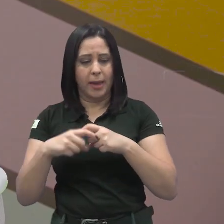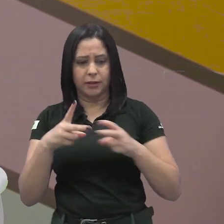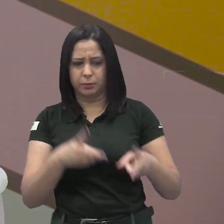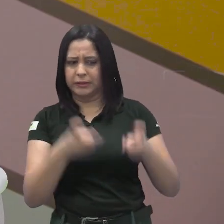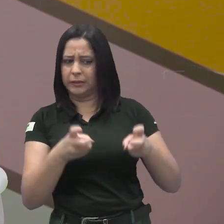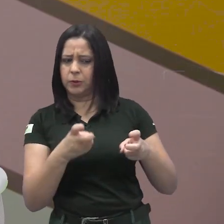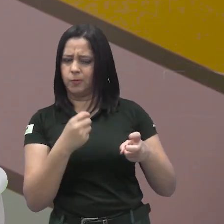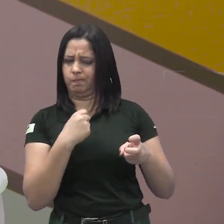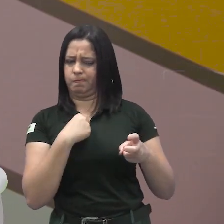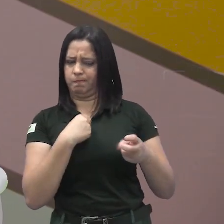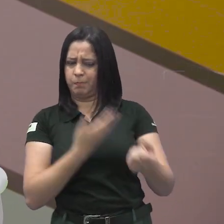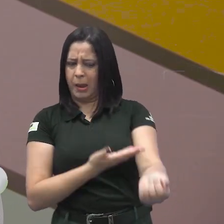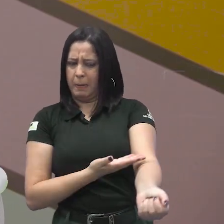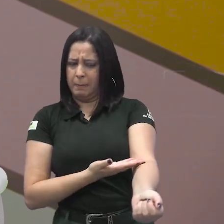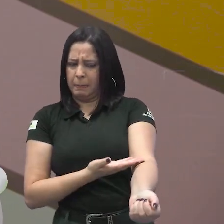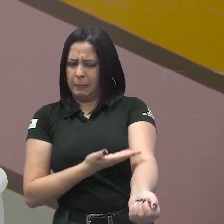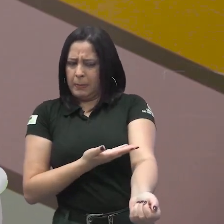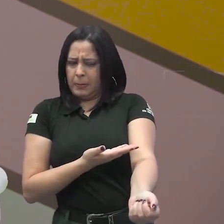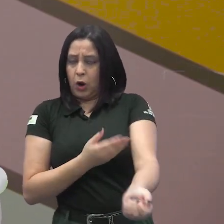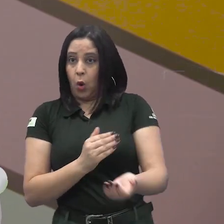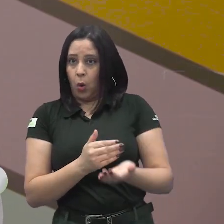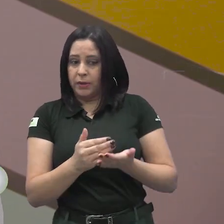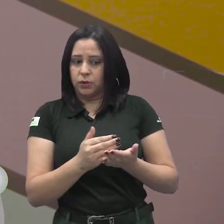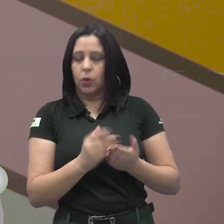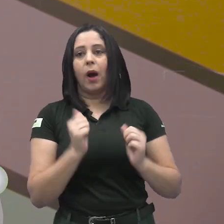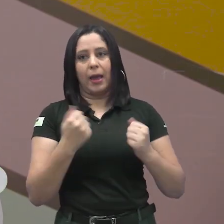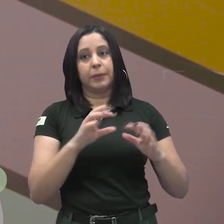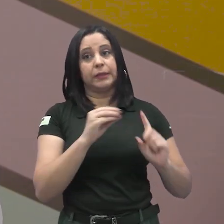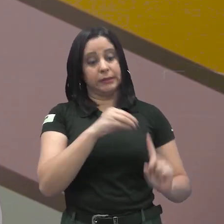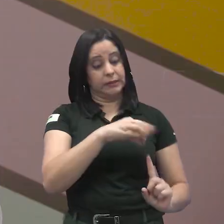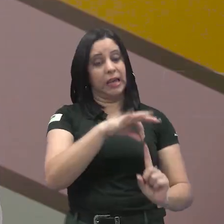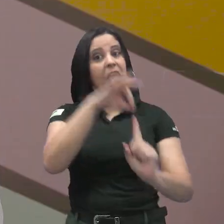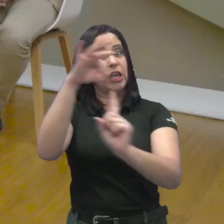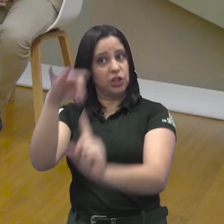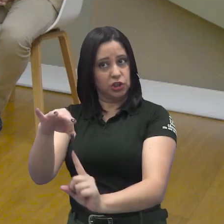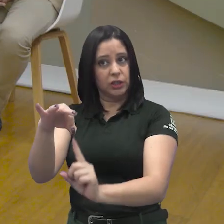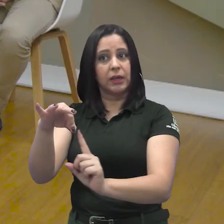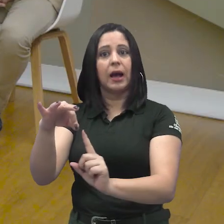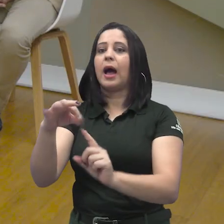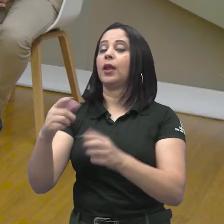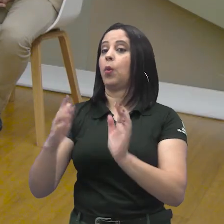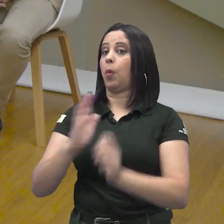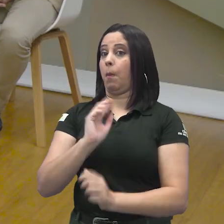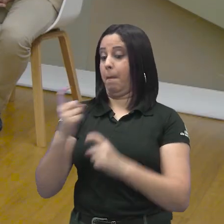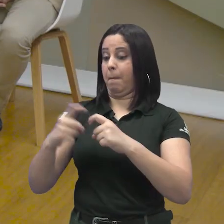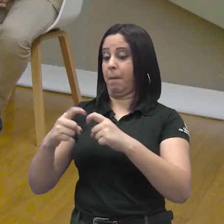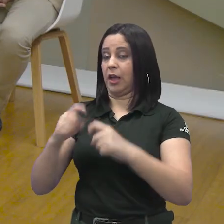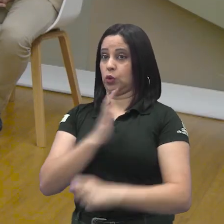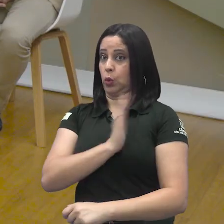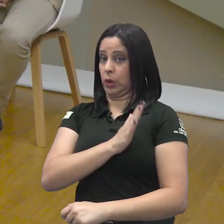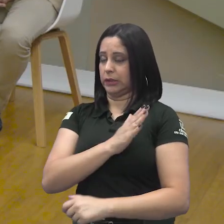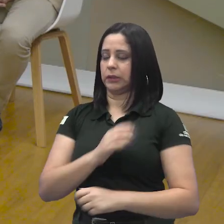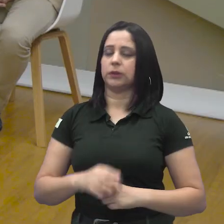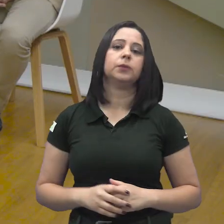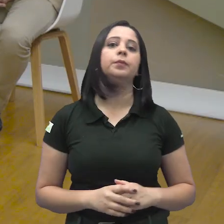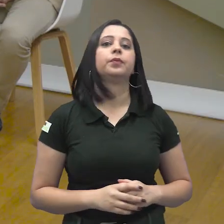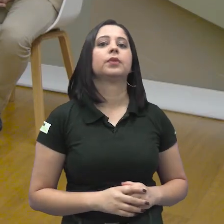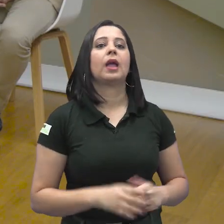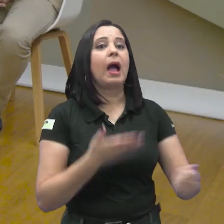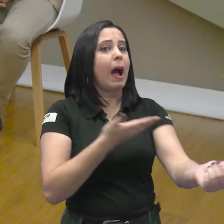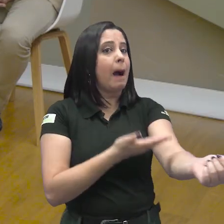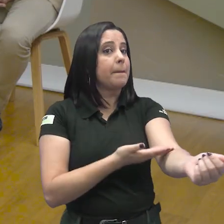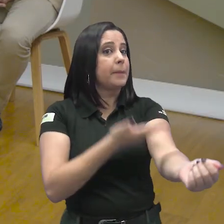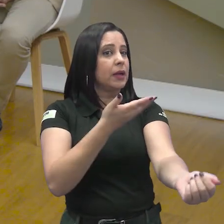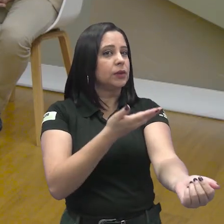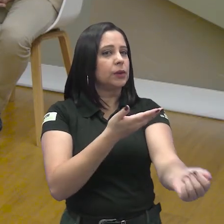alguma alteração e está um pouco mais alta, aí sim ele encaminharia para um cardiologista pediátrico. Perfeito, doutor. E a pressão alta, ela sempre